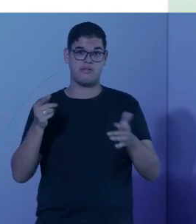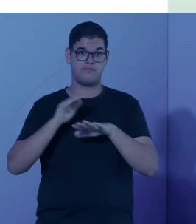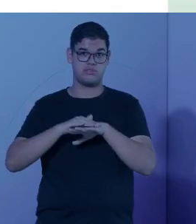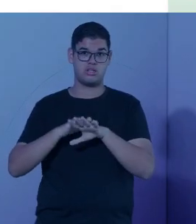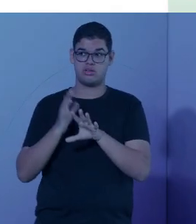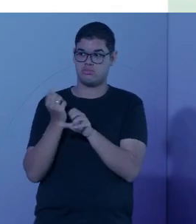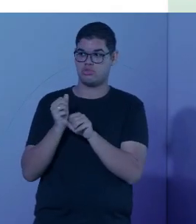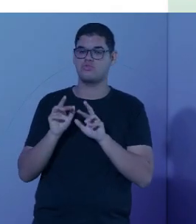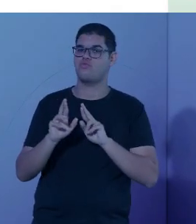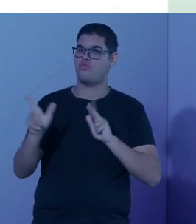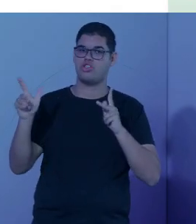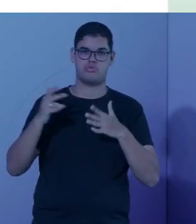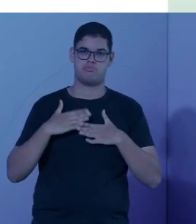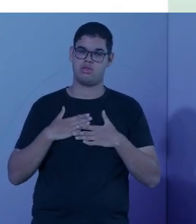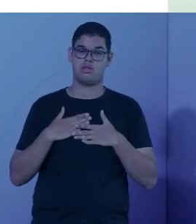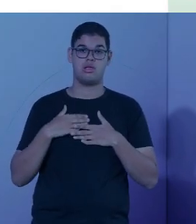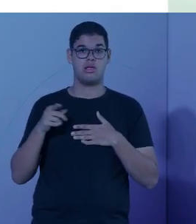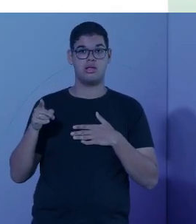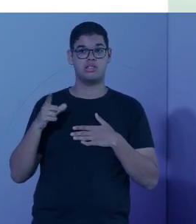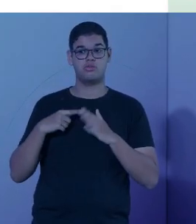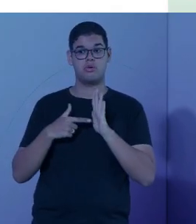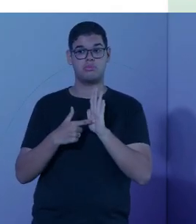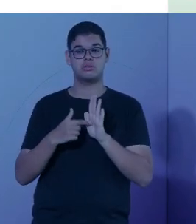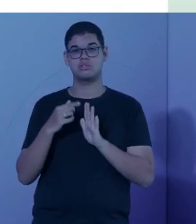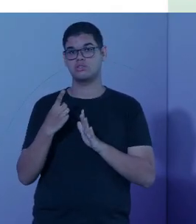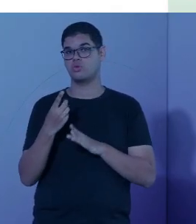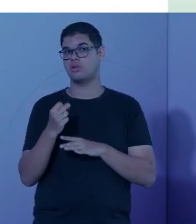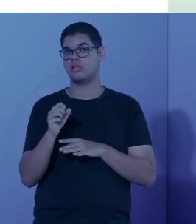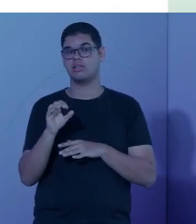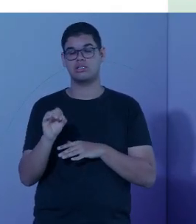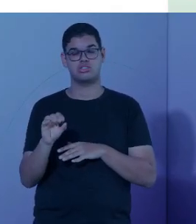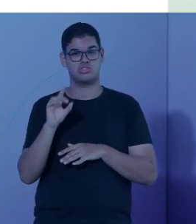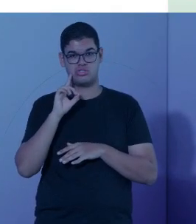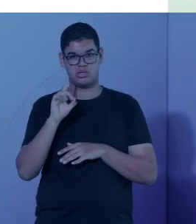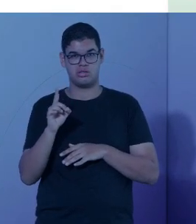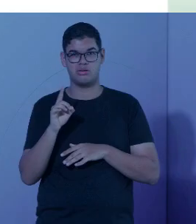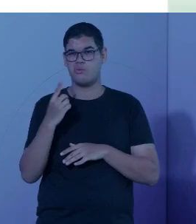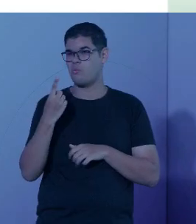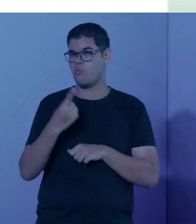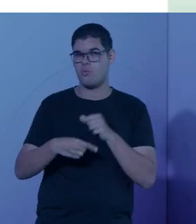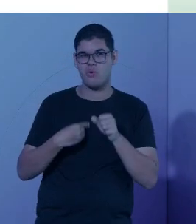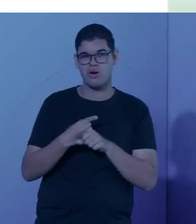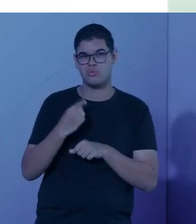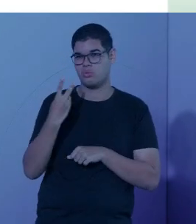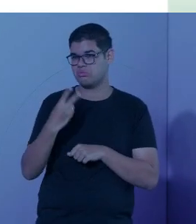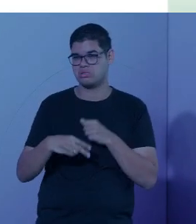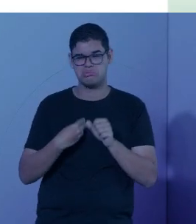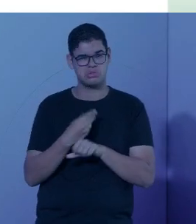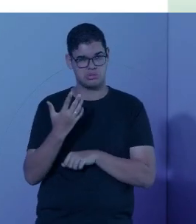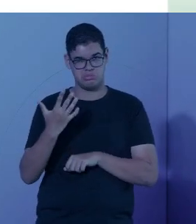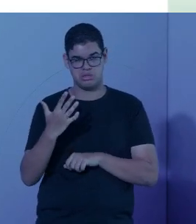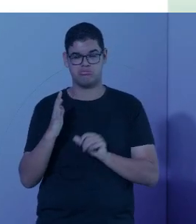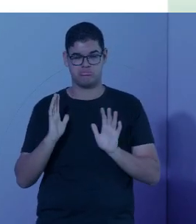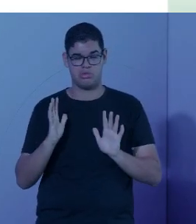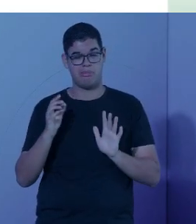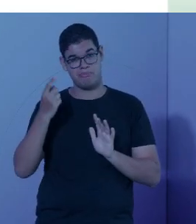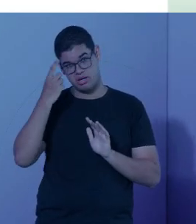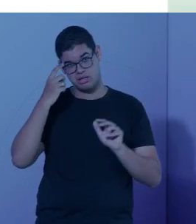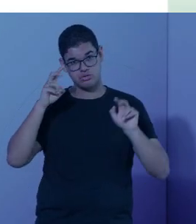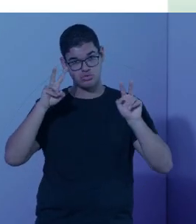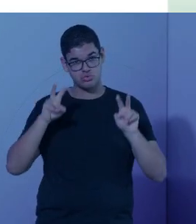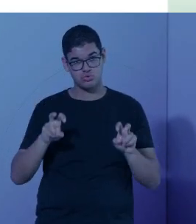uma média de 762 dias, 2 anos e 1 mês aproximadamente, para os medicamentos oncológicos